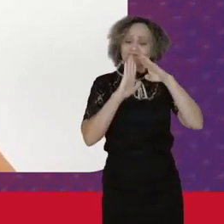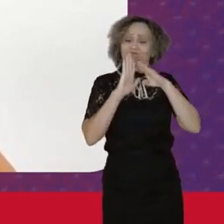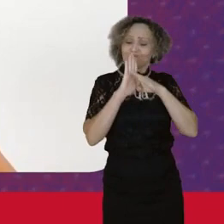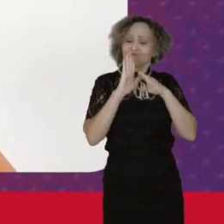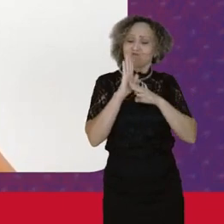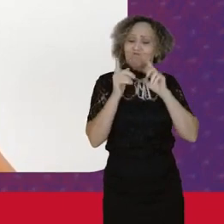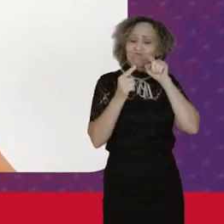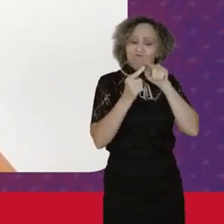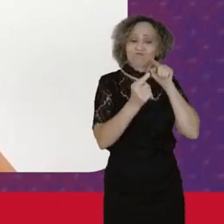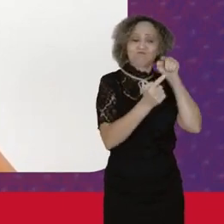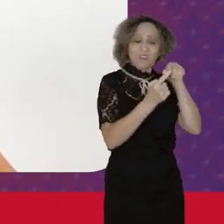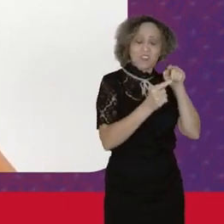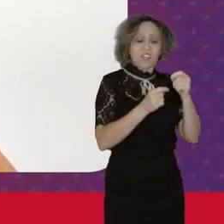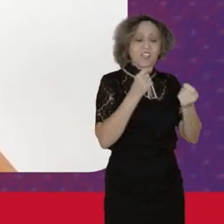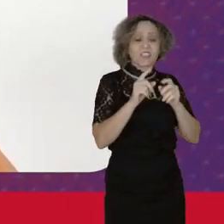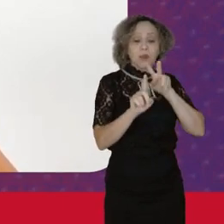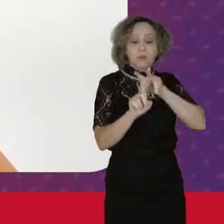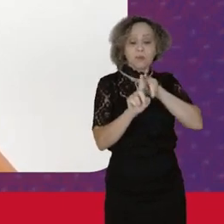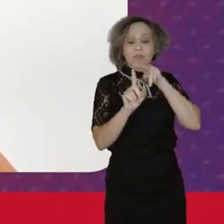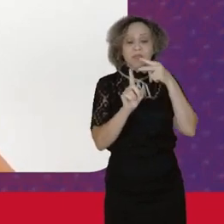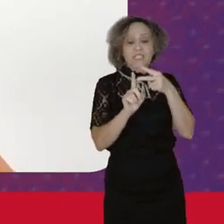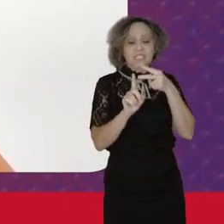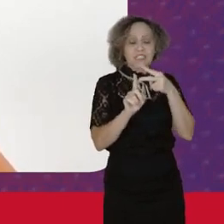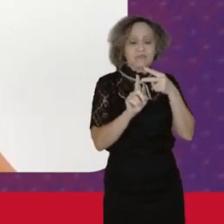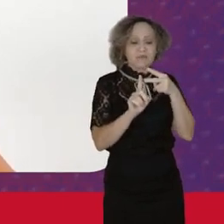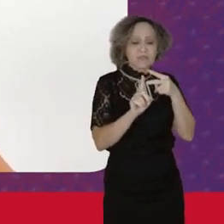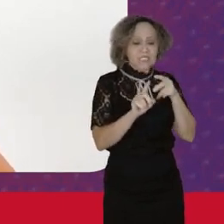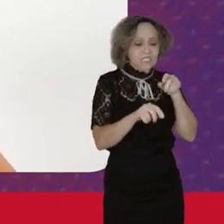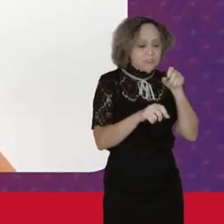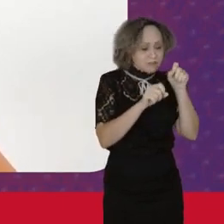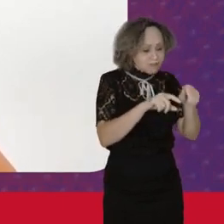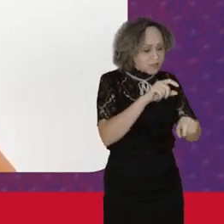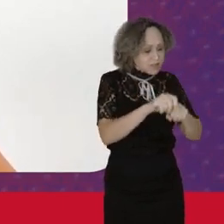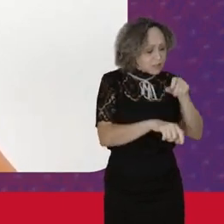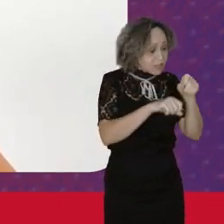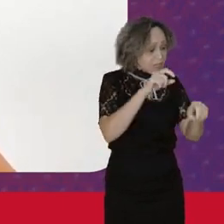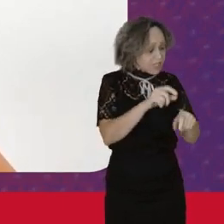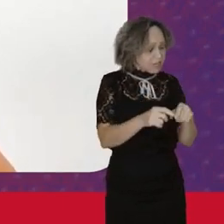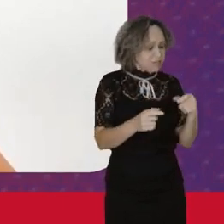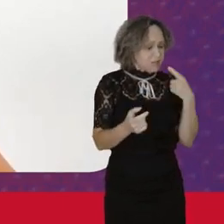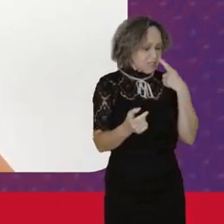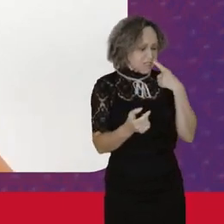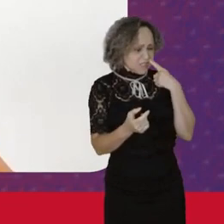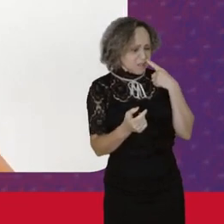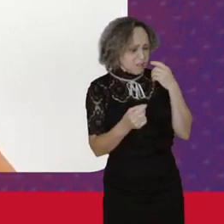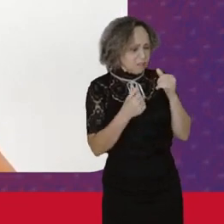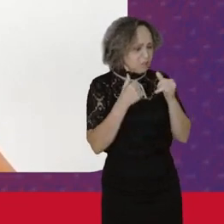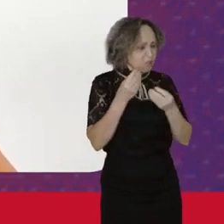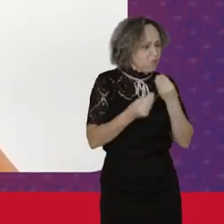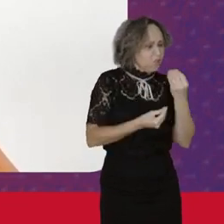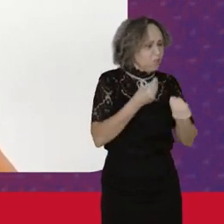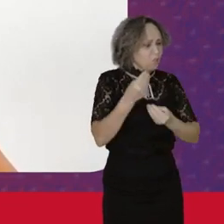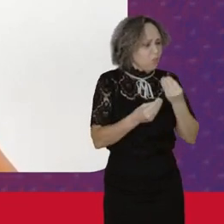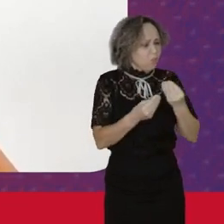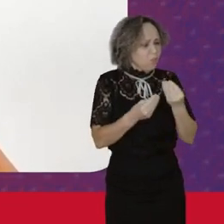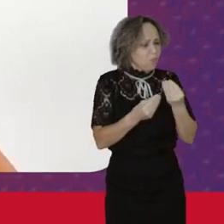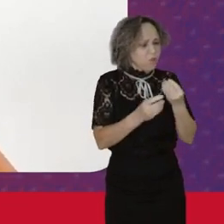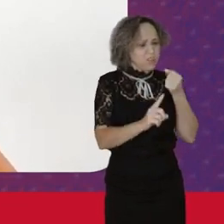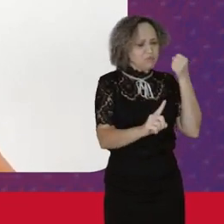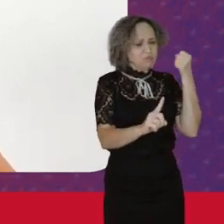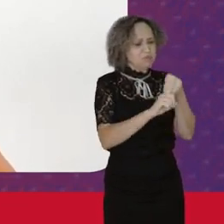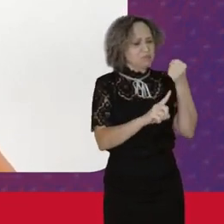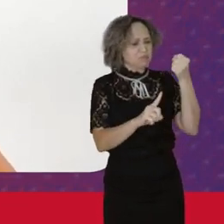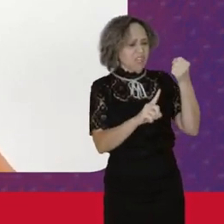transição agroecológica, na perspectiva desse bem viver no espaço rural, né, nas vidas, né, como isso afeta a